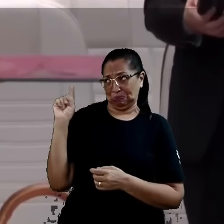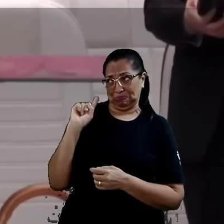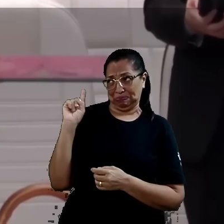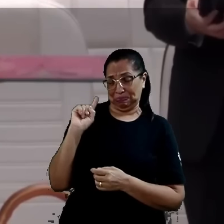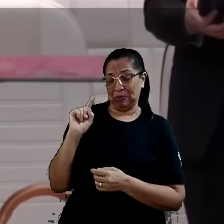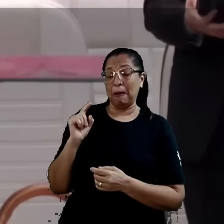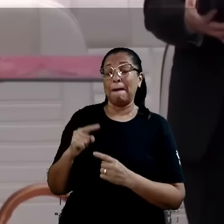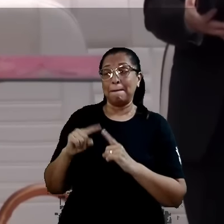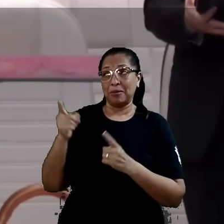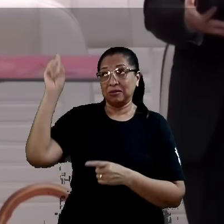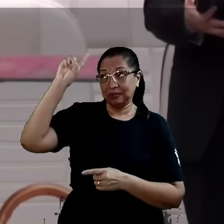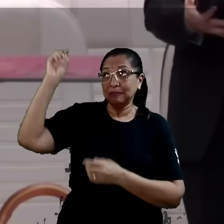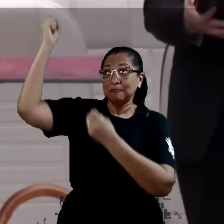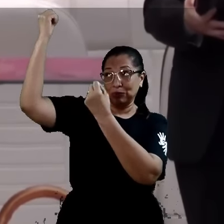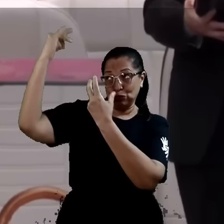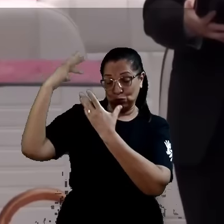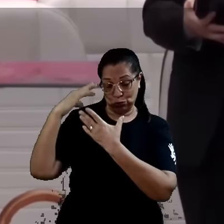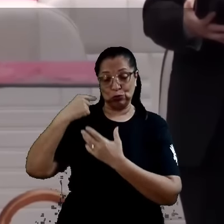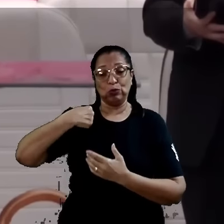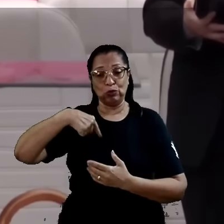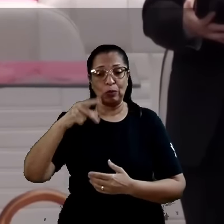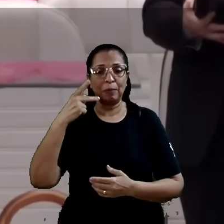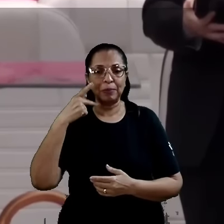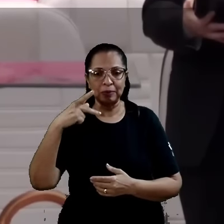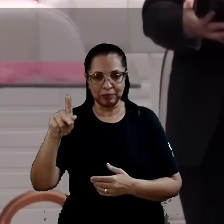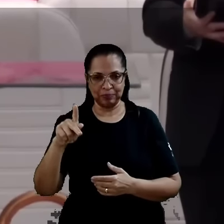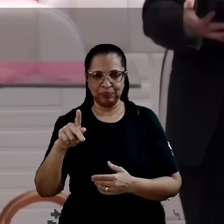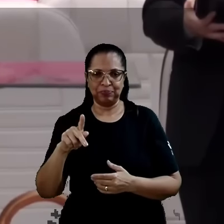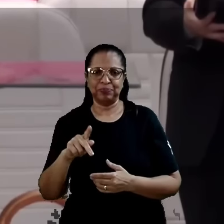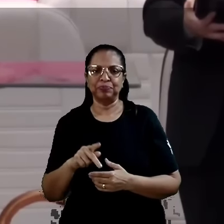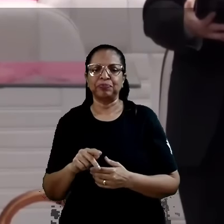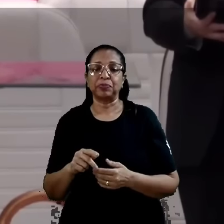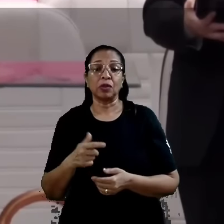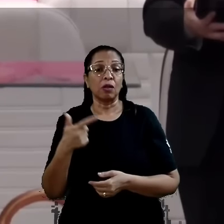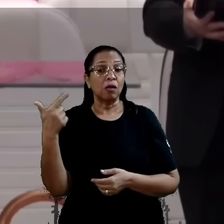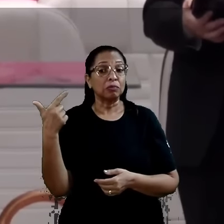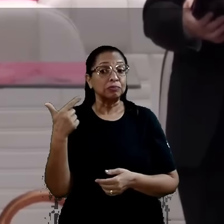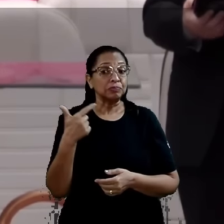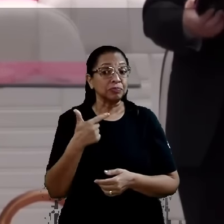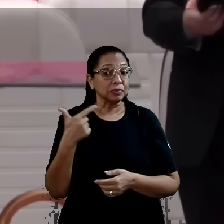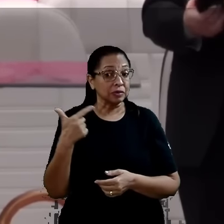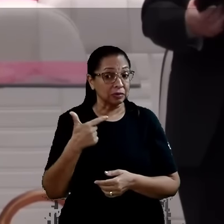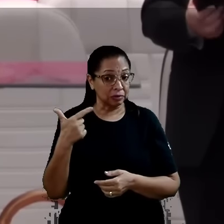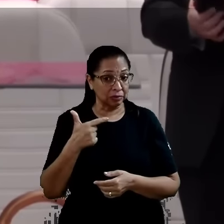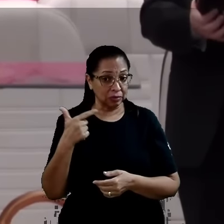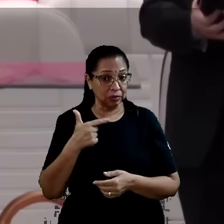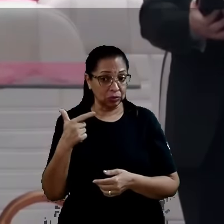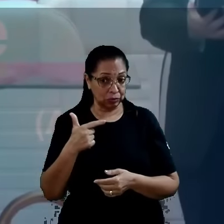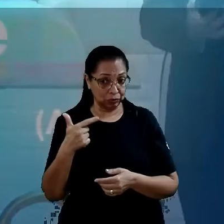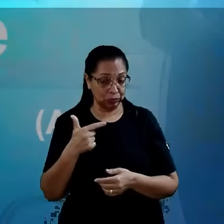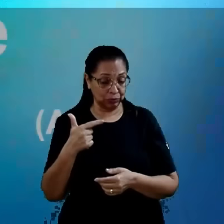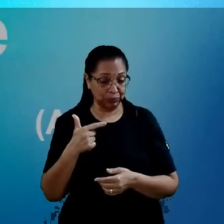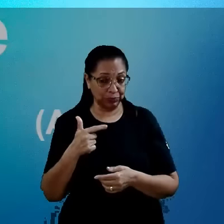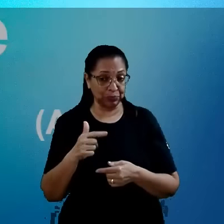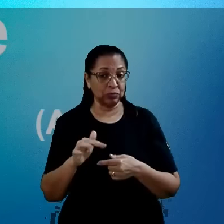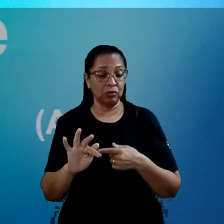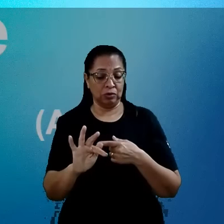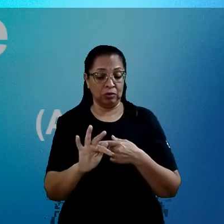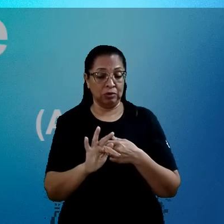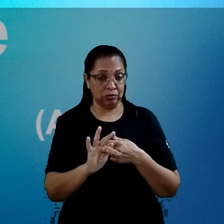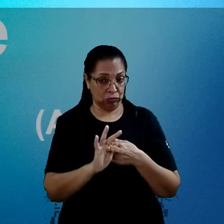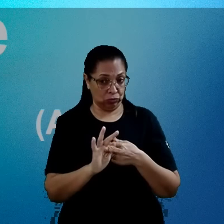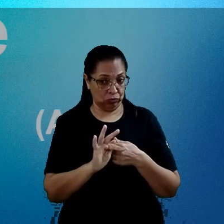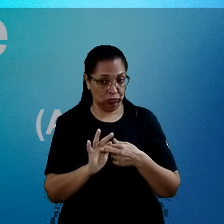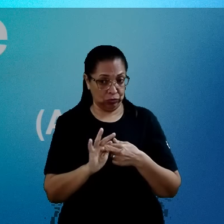segunda Timóteo Capítulo primeiro Versículo 5 você encontrou diga amém amém